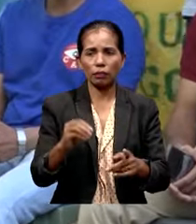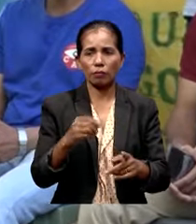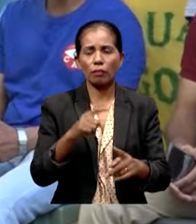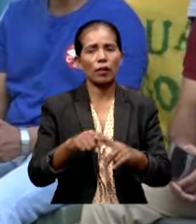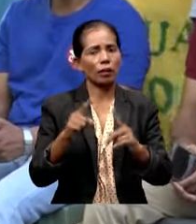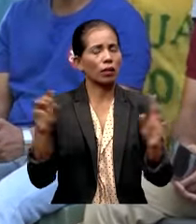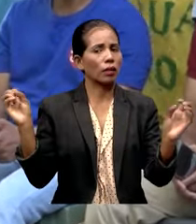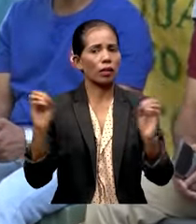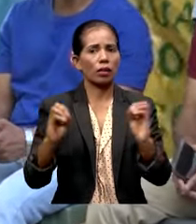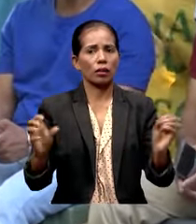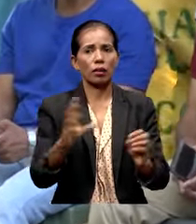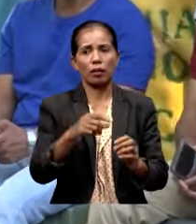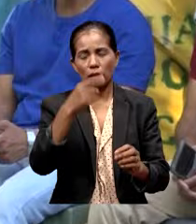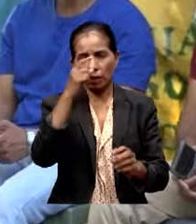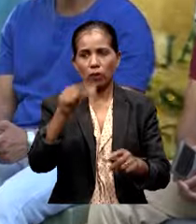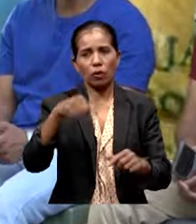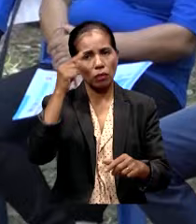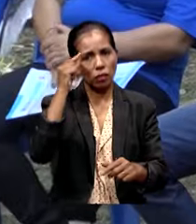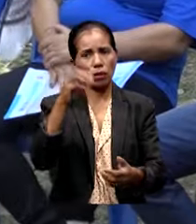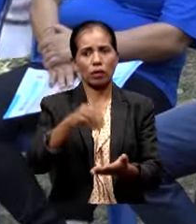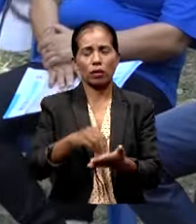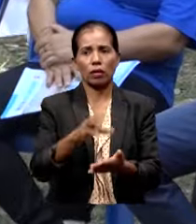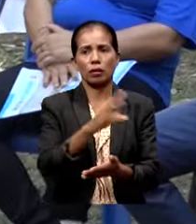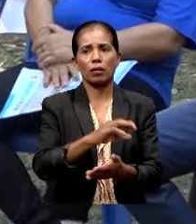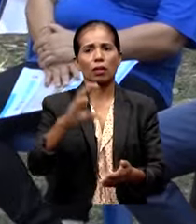mas bela iha consensus nune governo se propõe